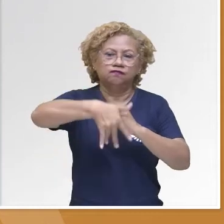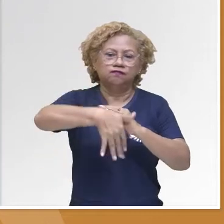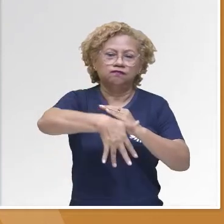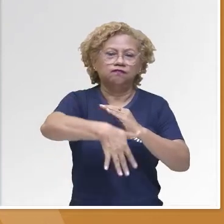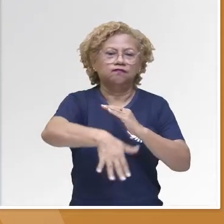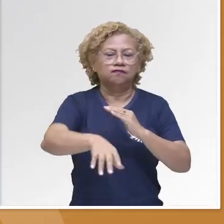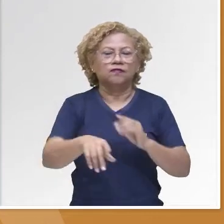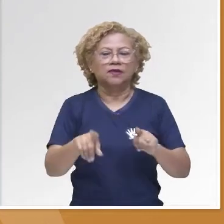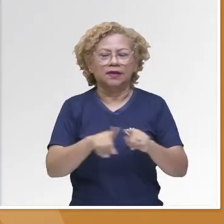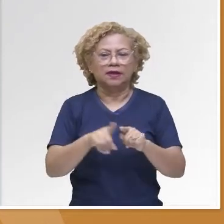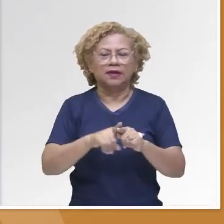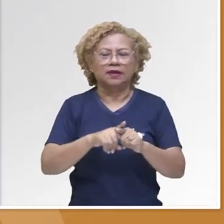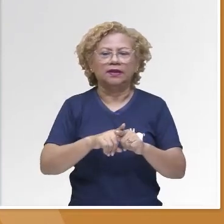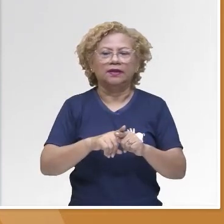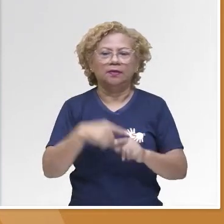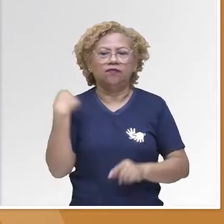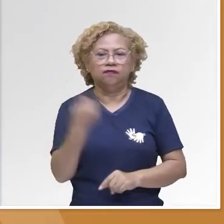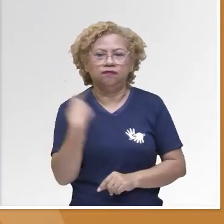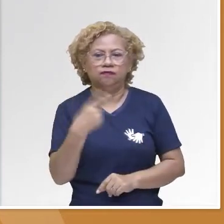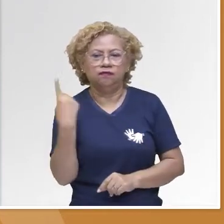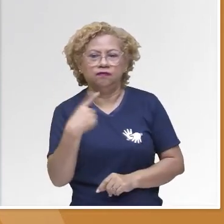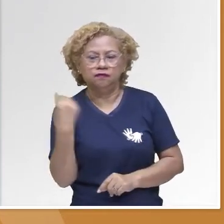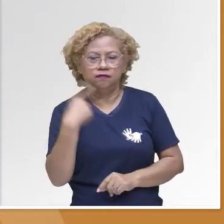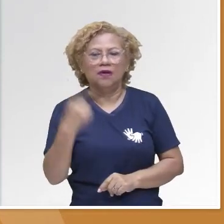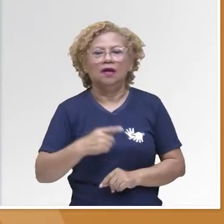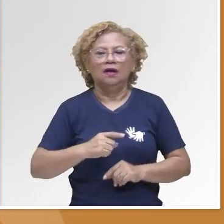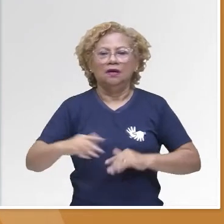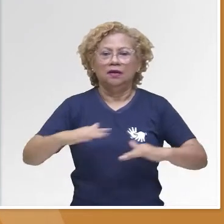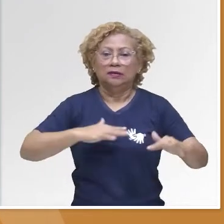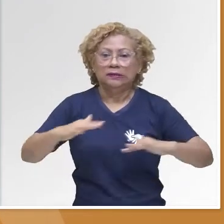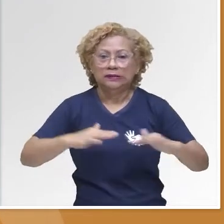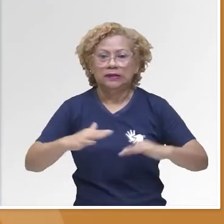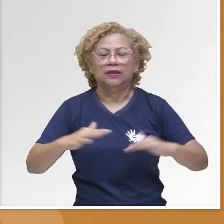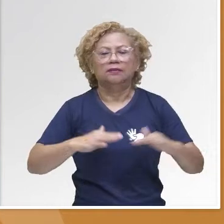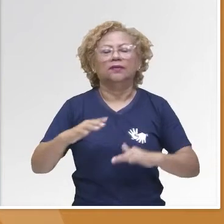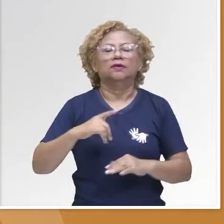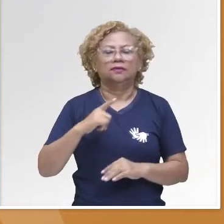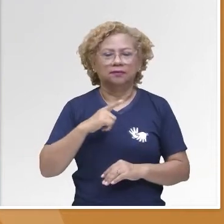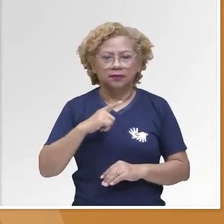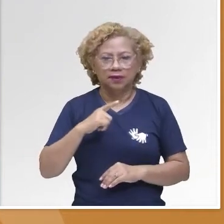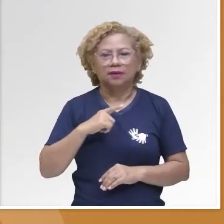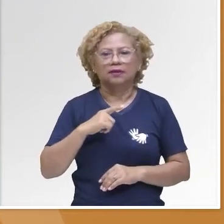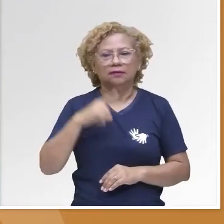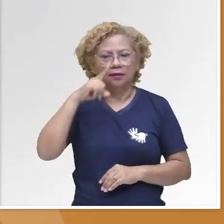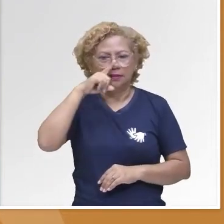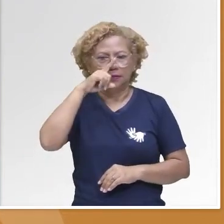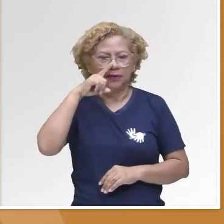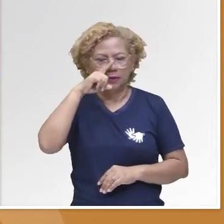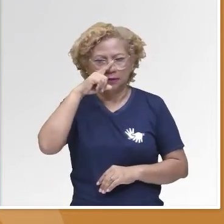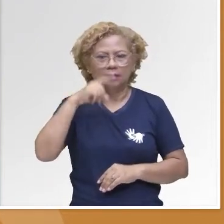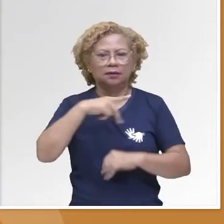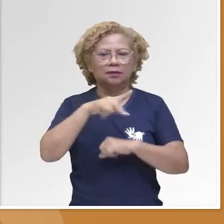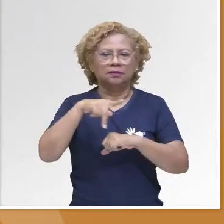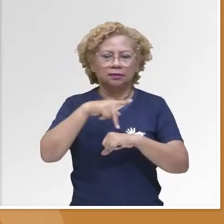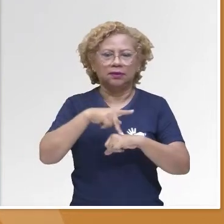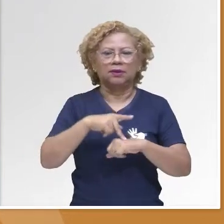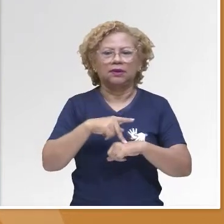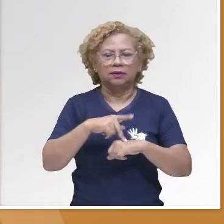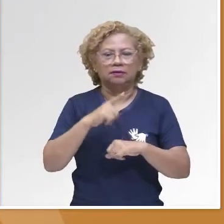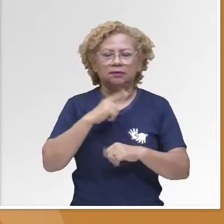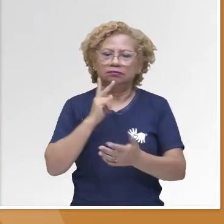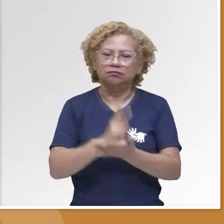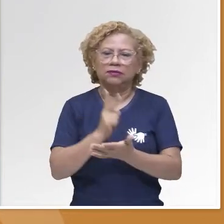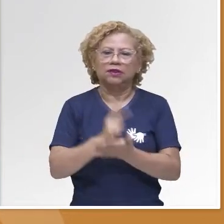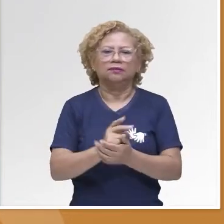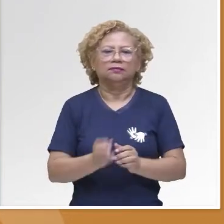e os tsunamis, por exemplo, que podem causar aí grandes devastações, né, no país.